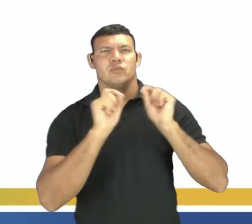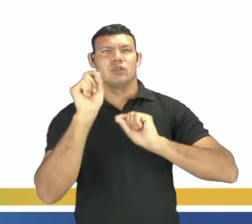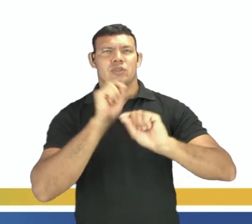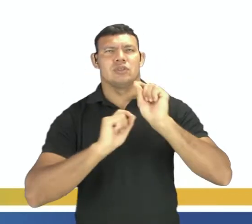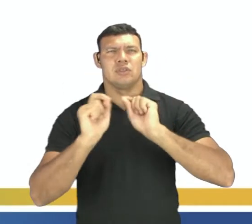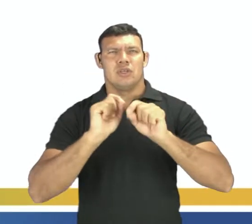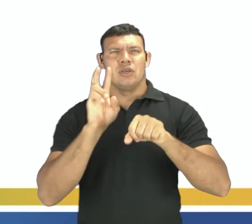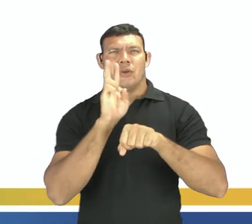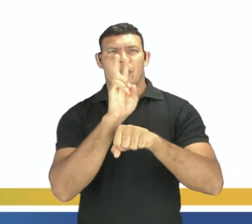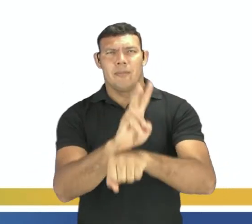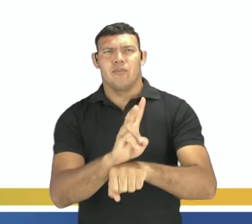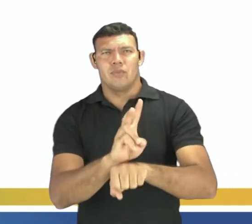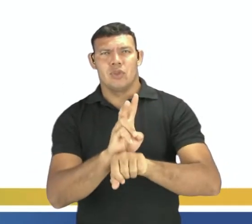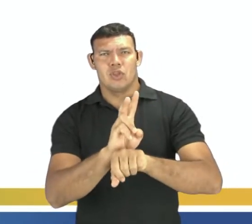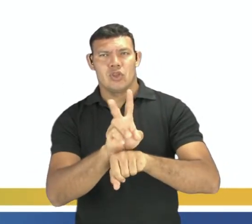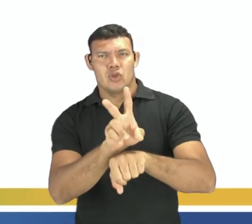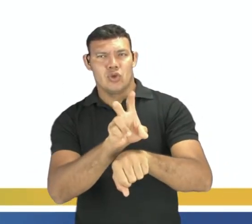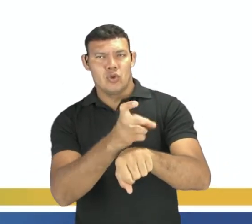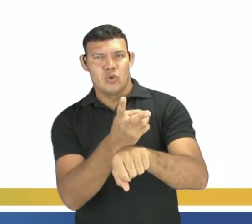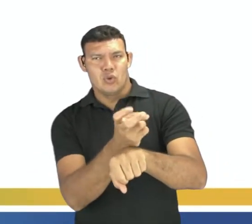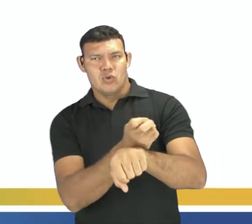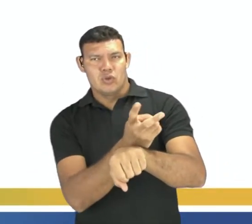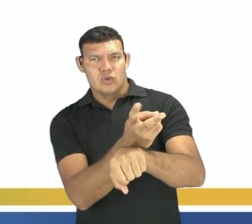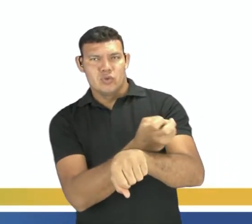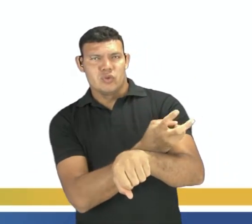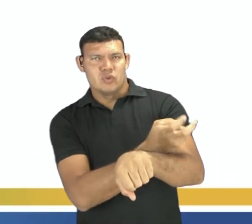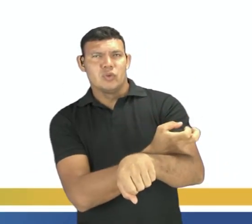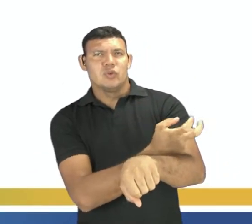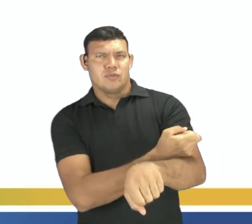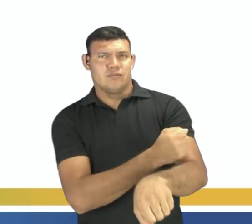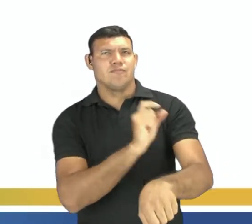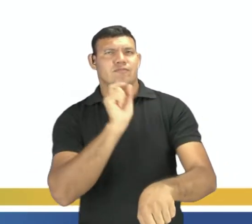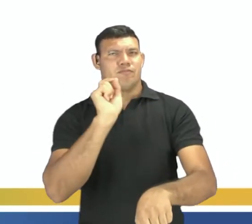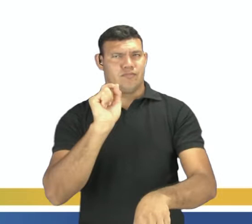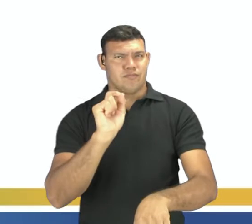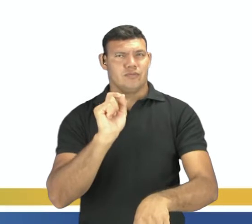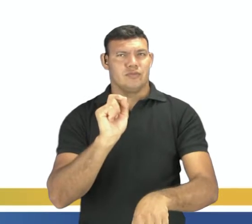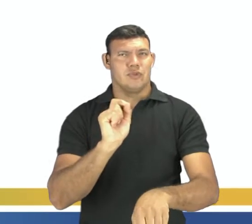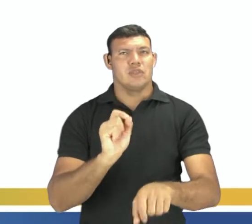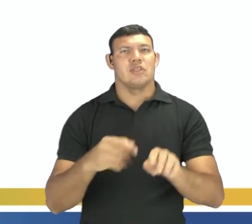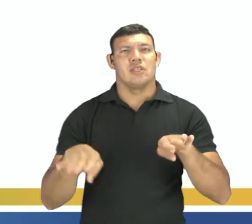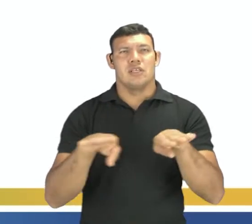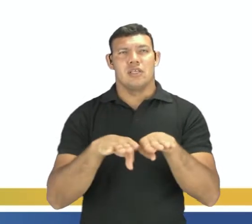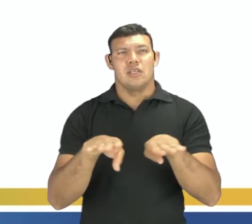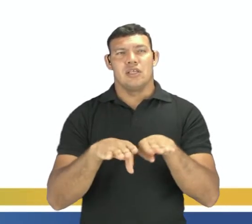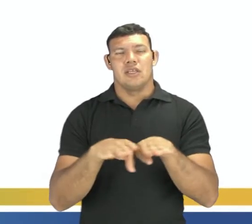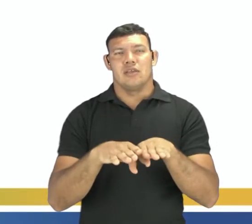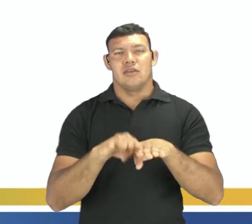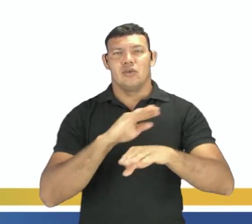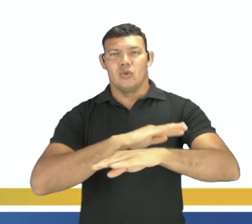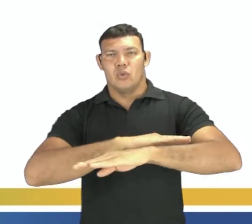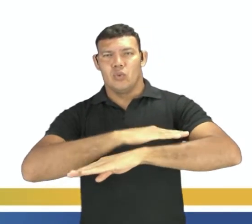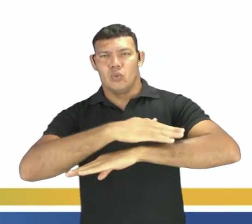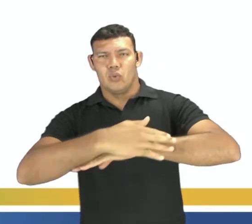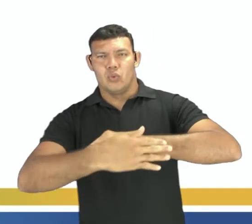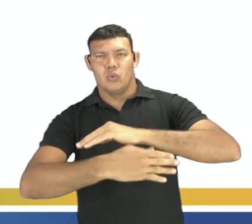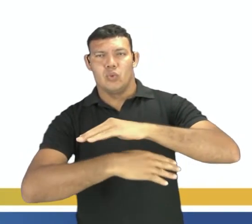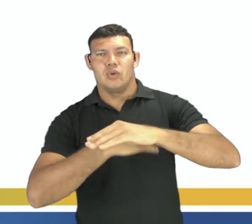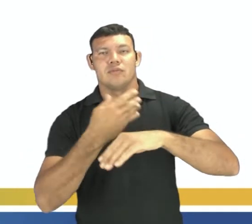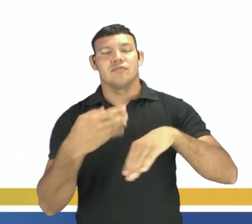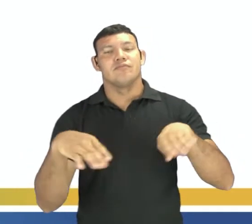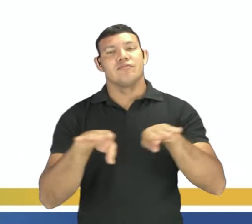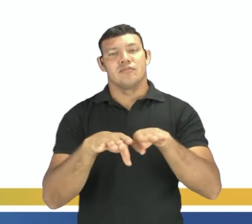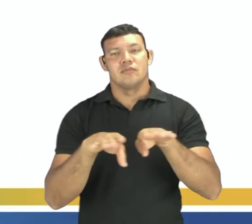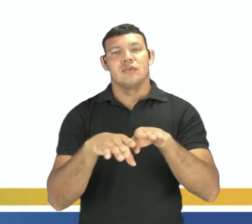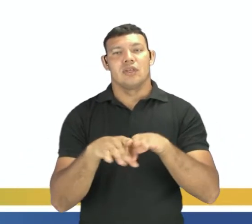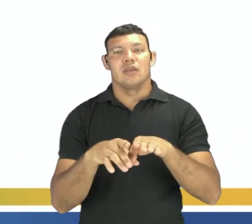é classificado em 2 tipos principais, o epitélio de revestimento e o epitélio glandular. Então,